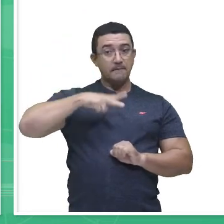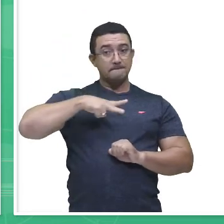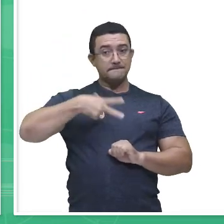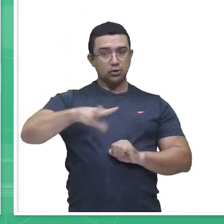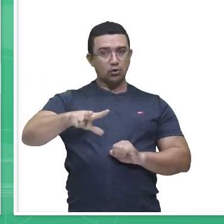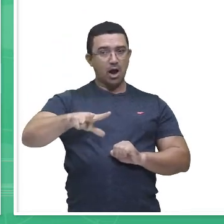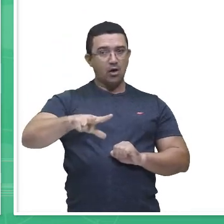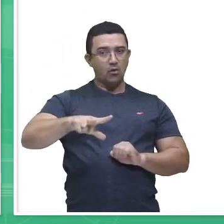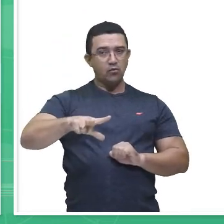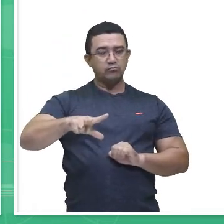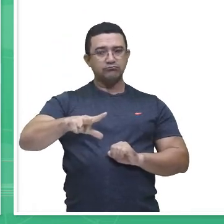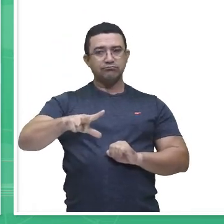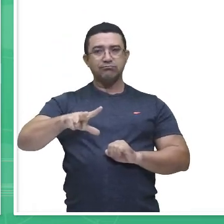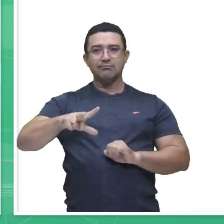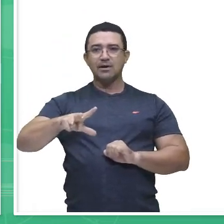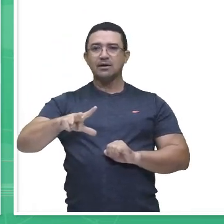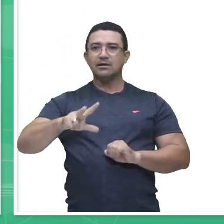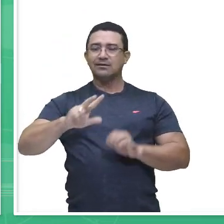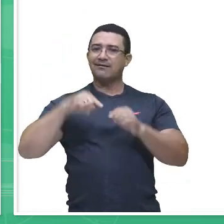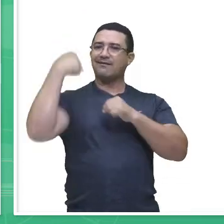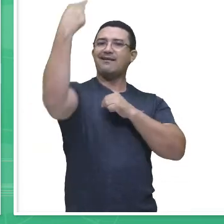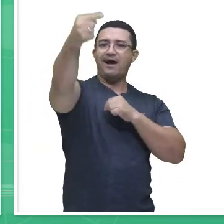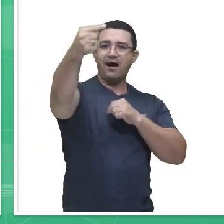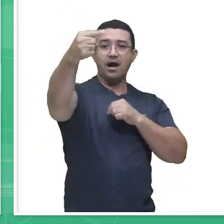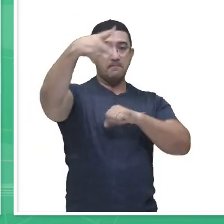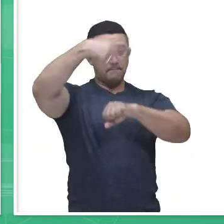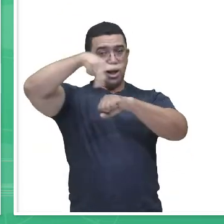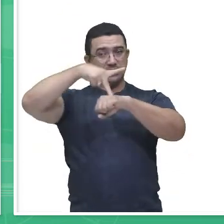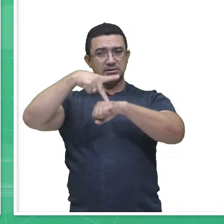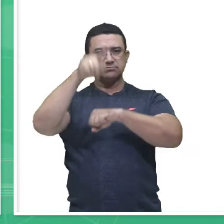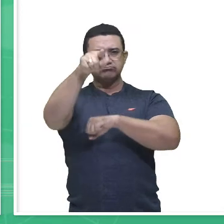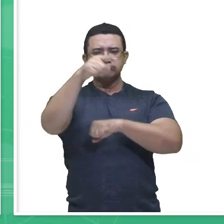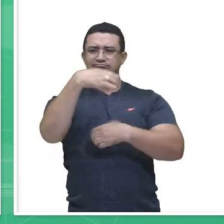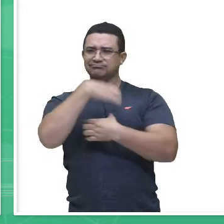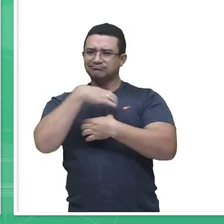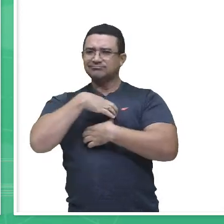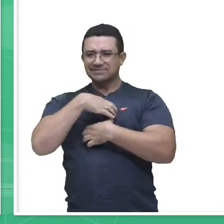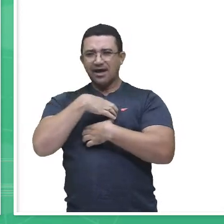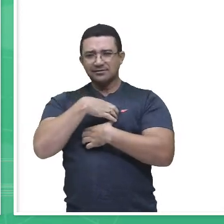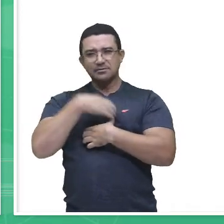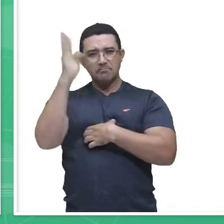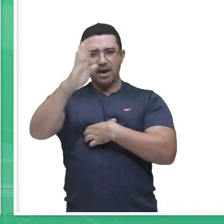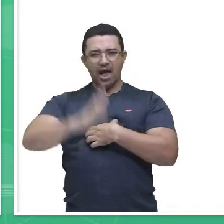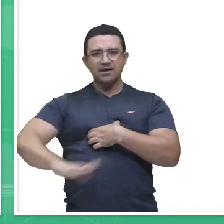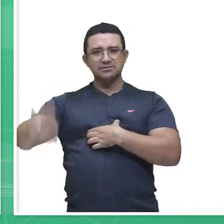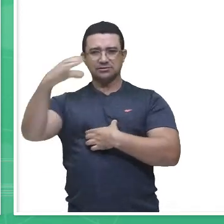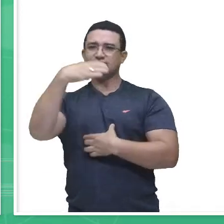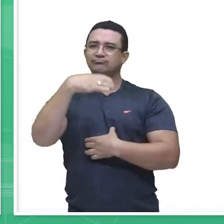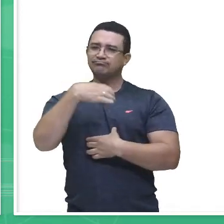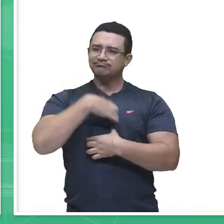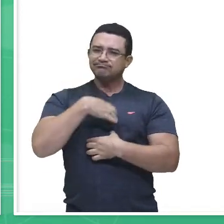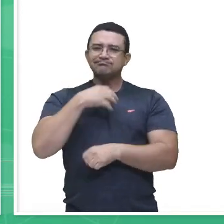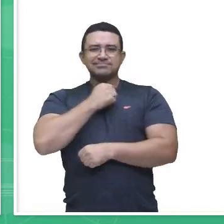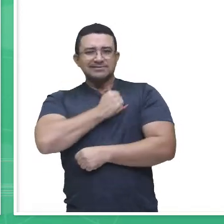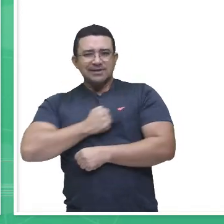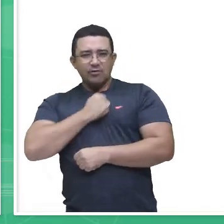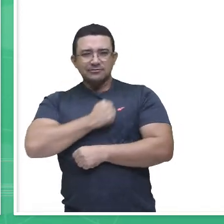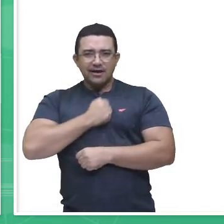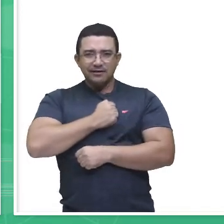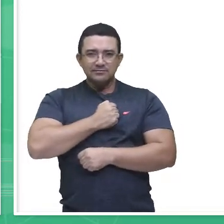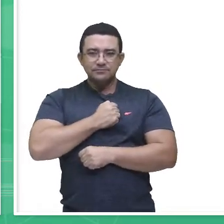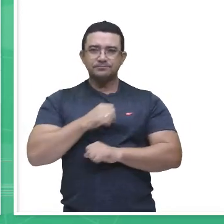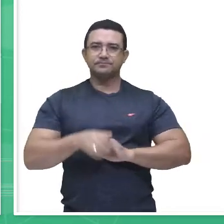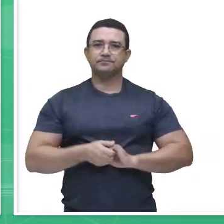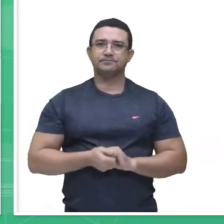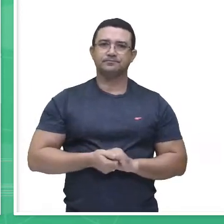está, e o lá, certo? Onde é o meu país, o lugar de onde eu vim. Só voltando rapidinho